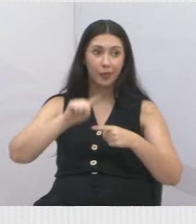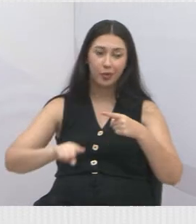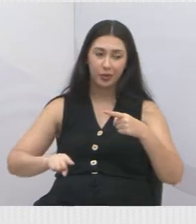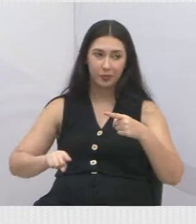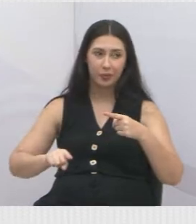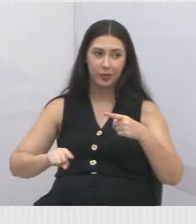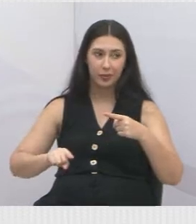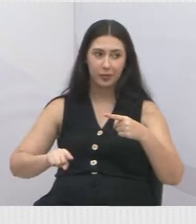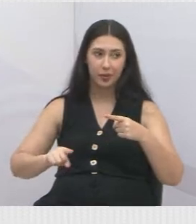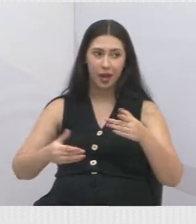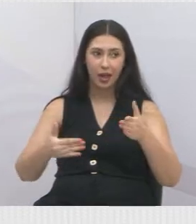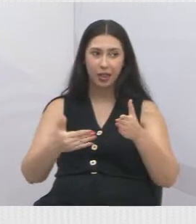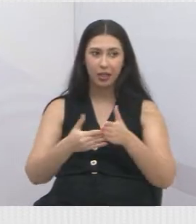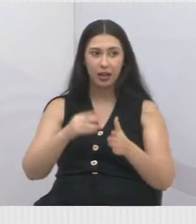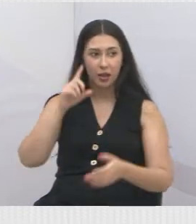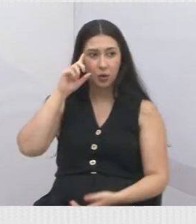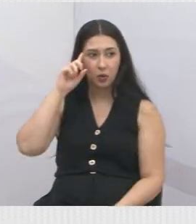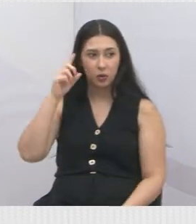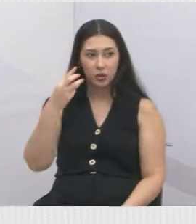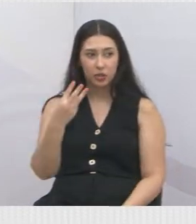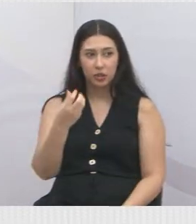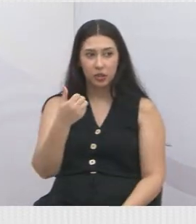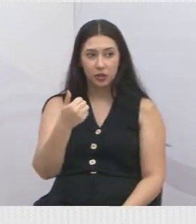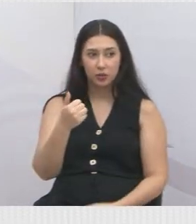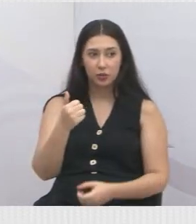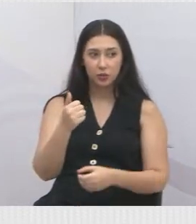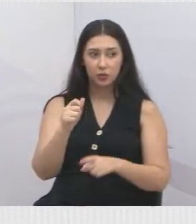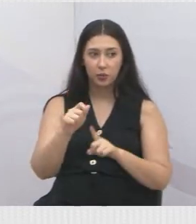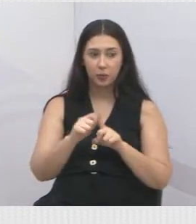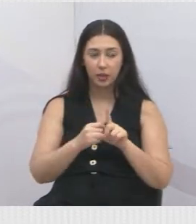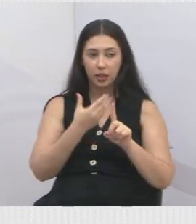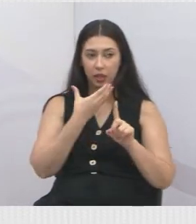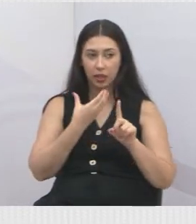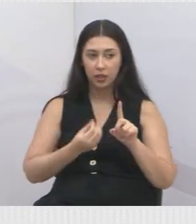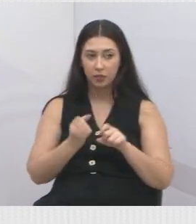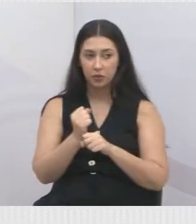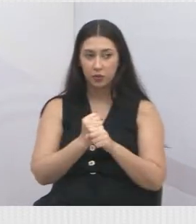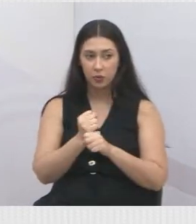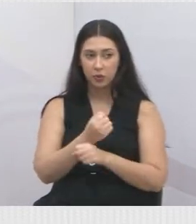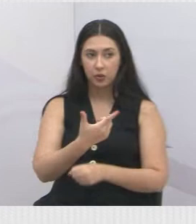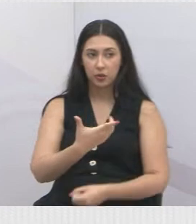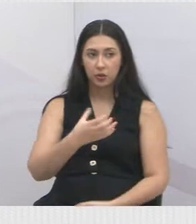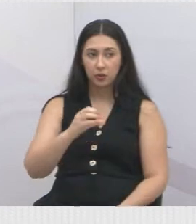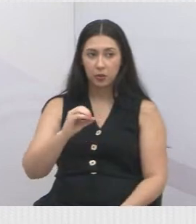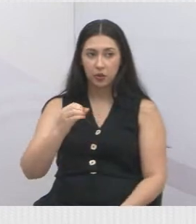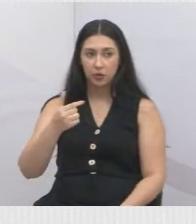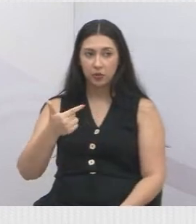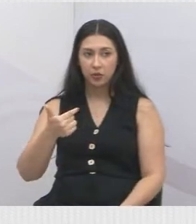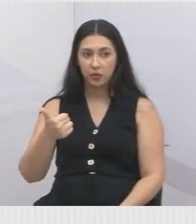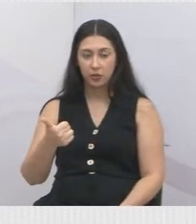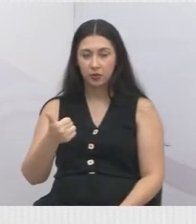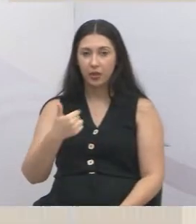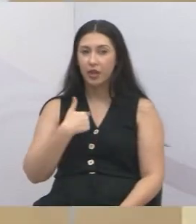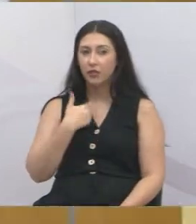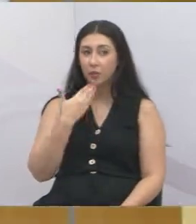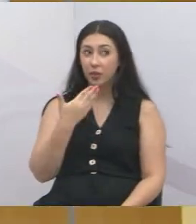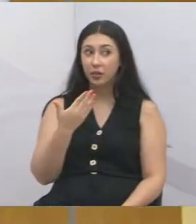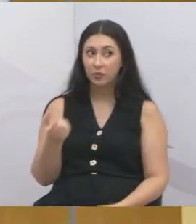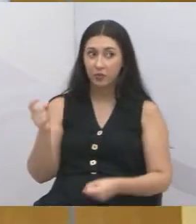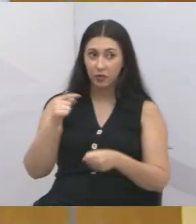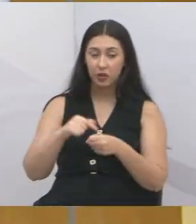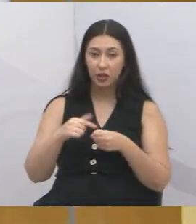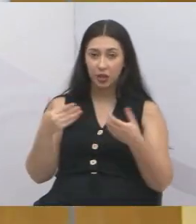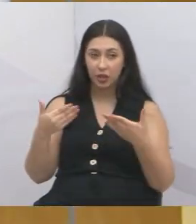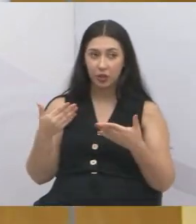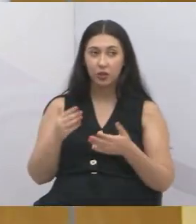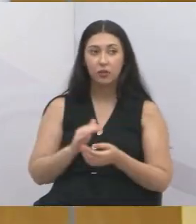proibidos até 31 de dezembro de 2021 de... Vou pedir só um minutinho, pode voltar para mim?